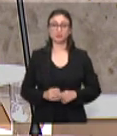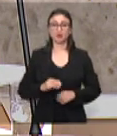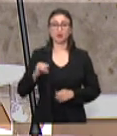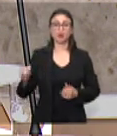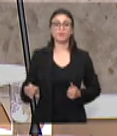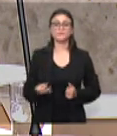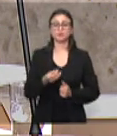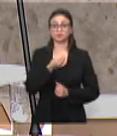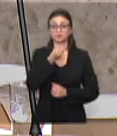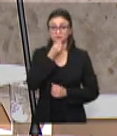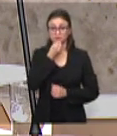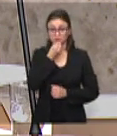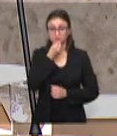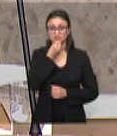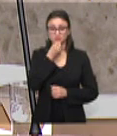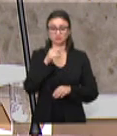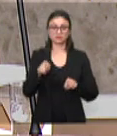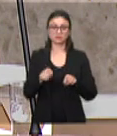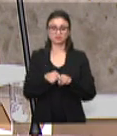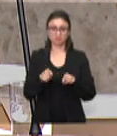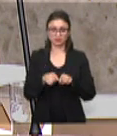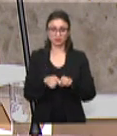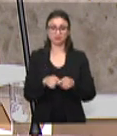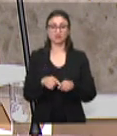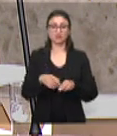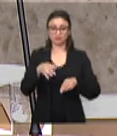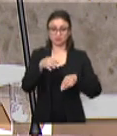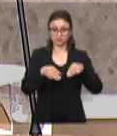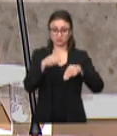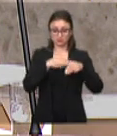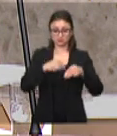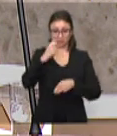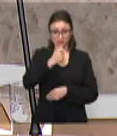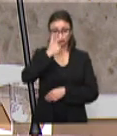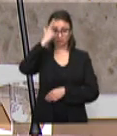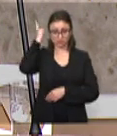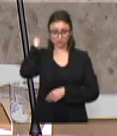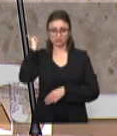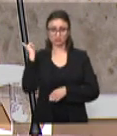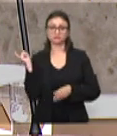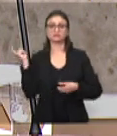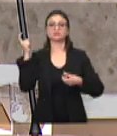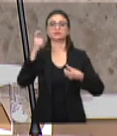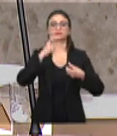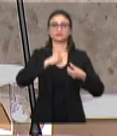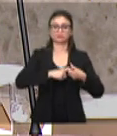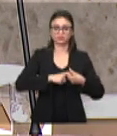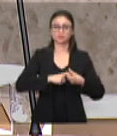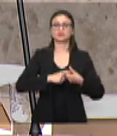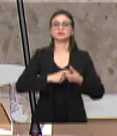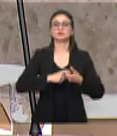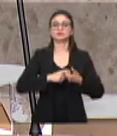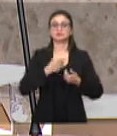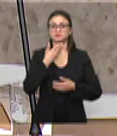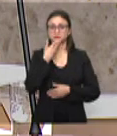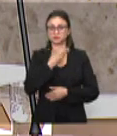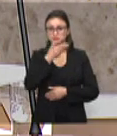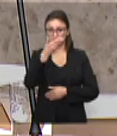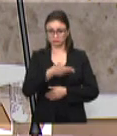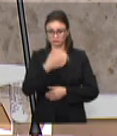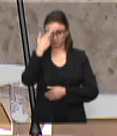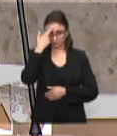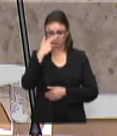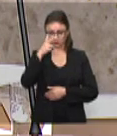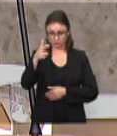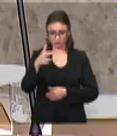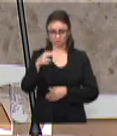oportunidade em que até houve pedido de vista do ministro Alexandre, mas uma vez devolvido o pedido de vista por sua excelência,